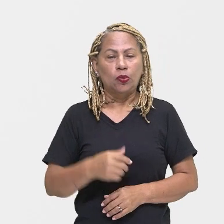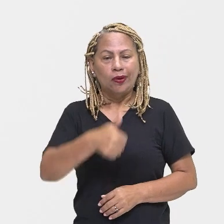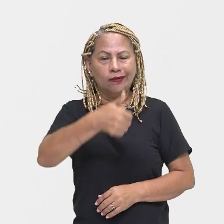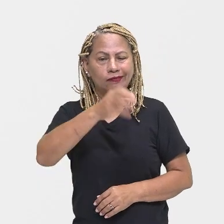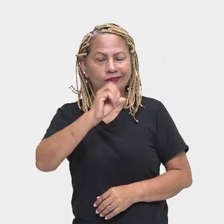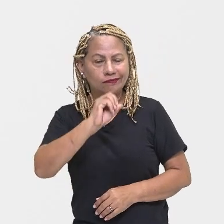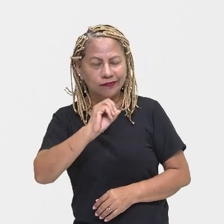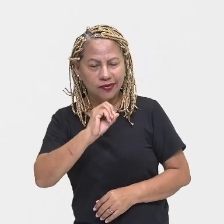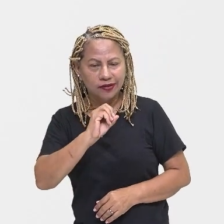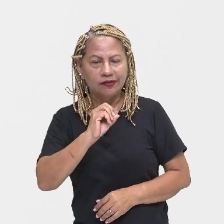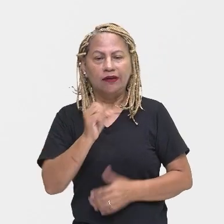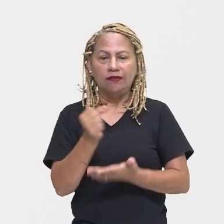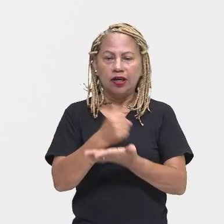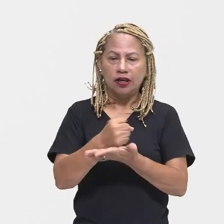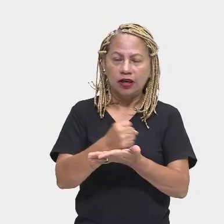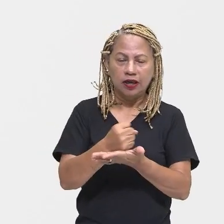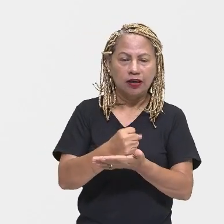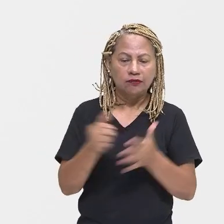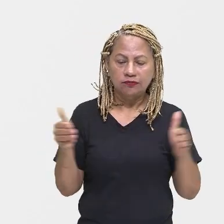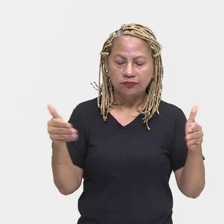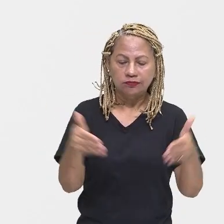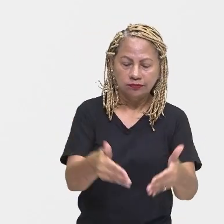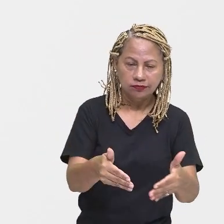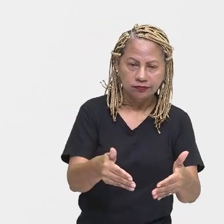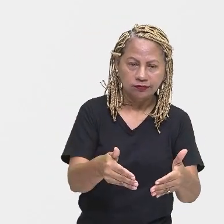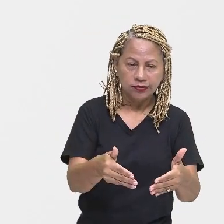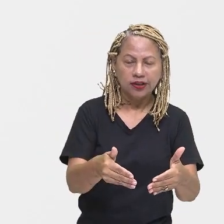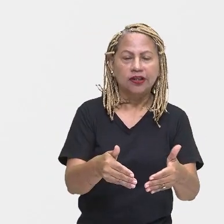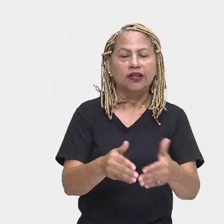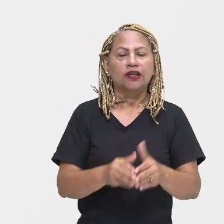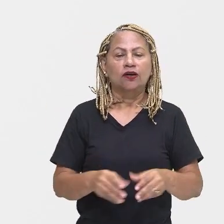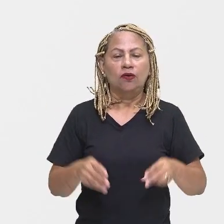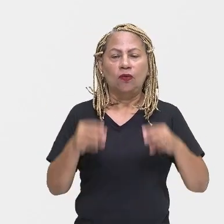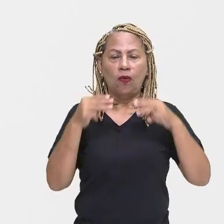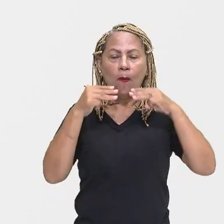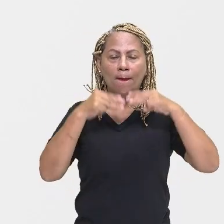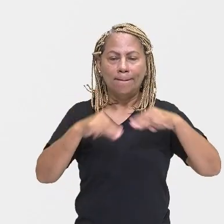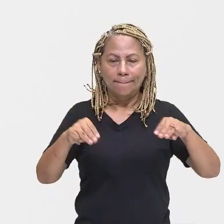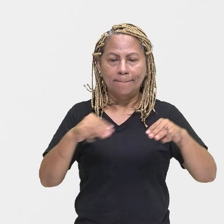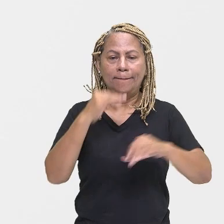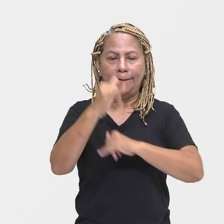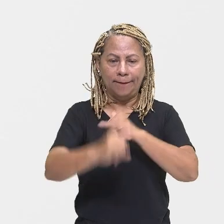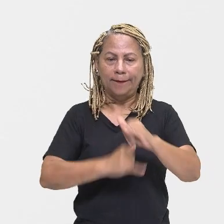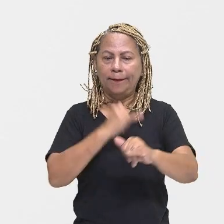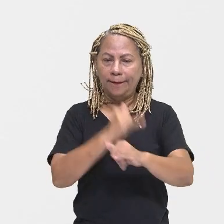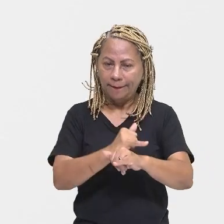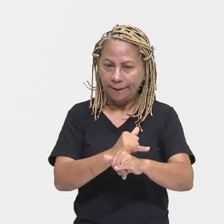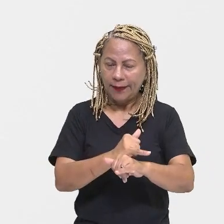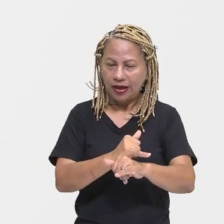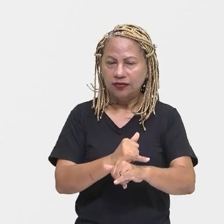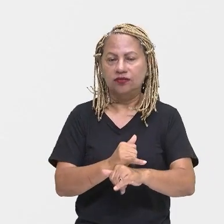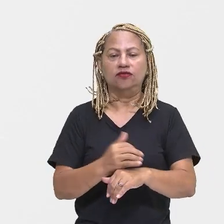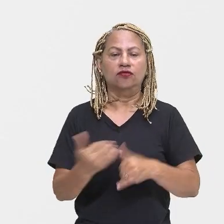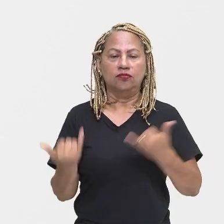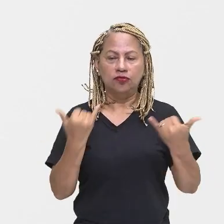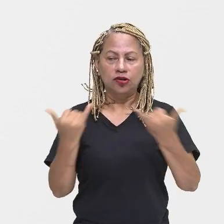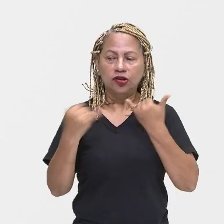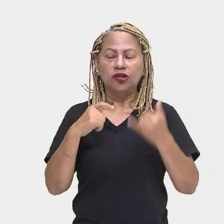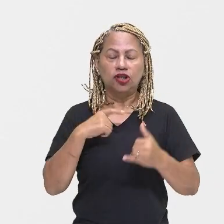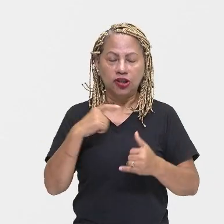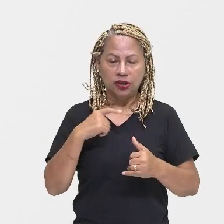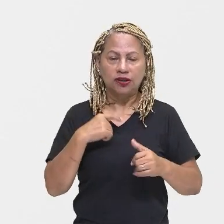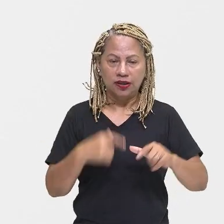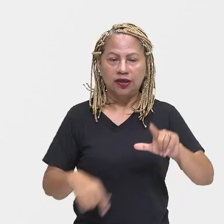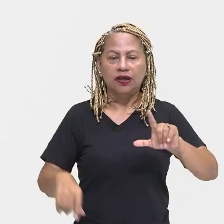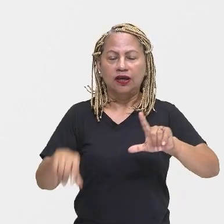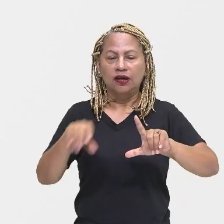a estratégia específica de marketing e comunicação. O jogador tinha acesso a um QR Code que o direcionava